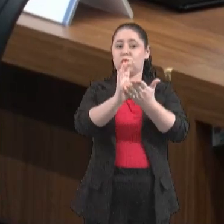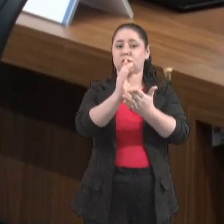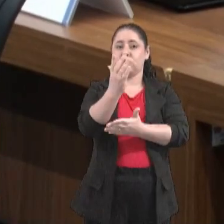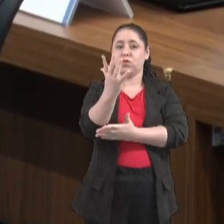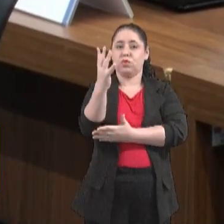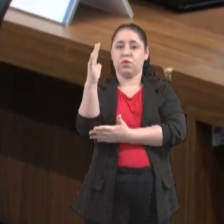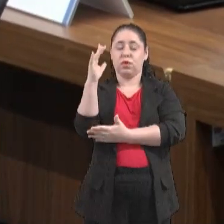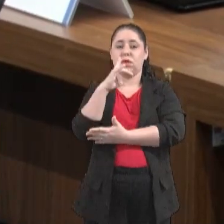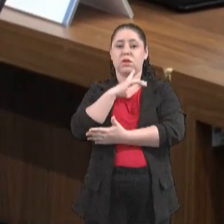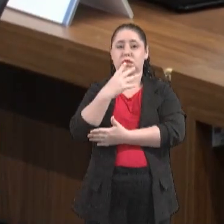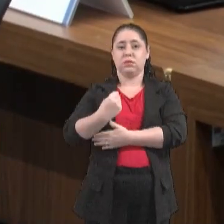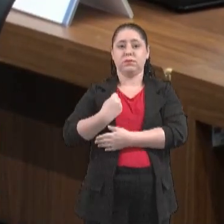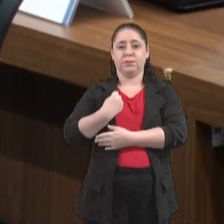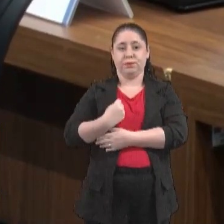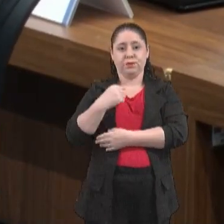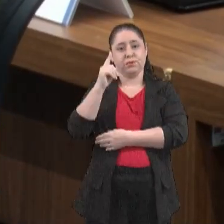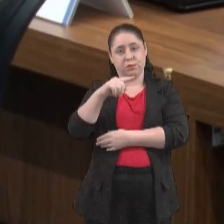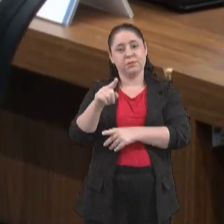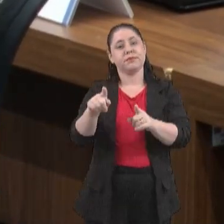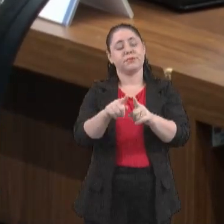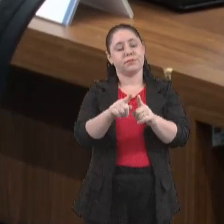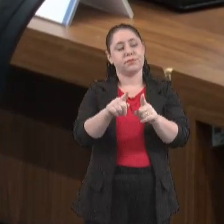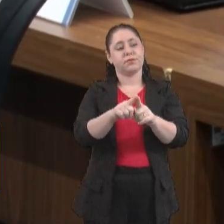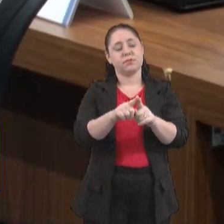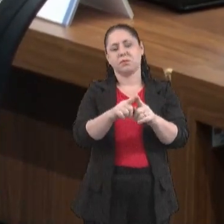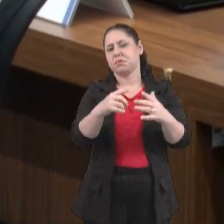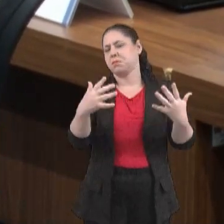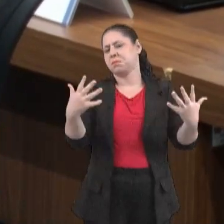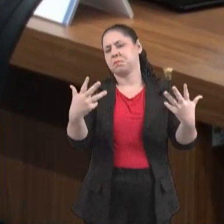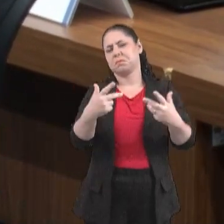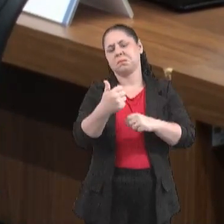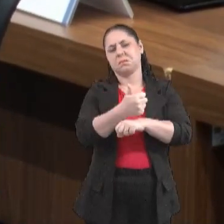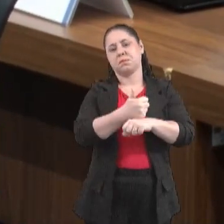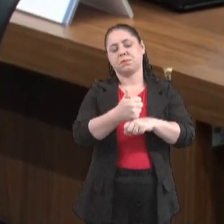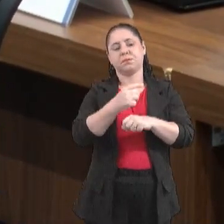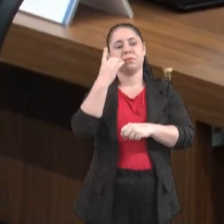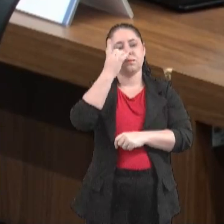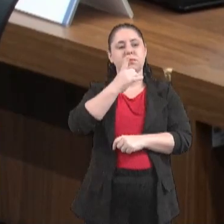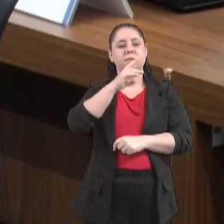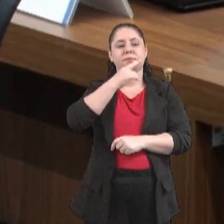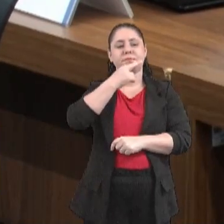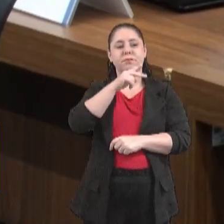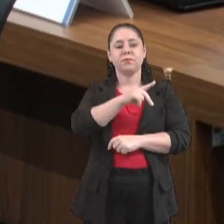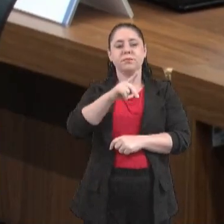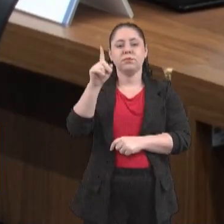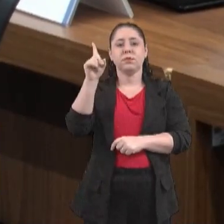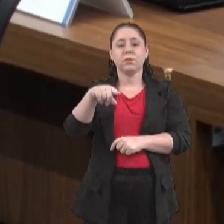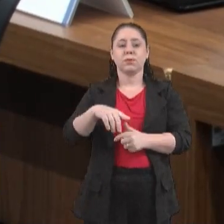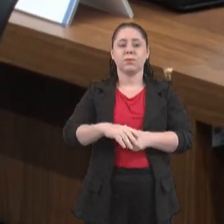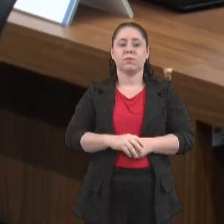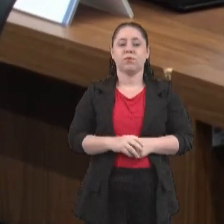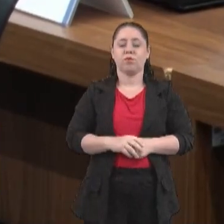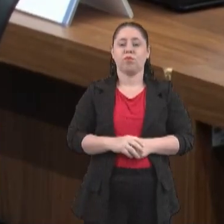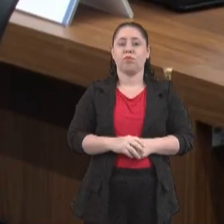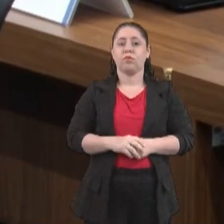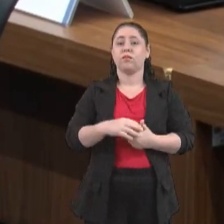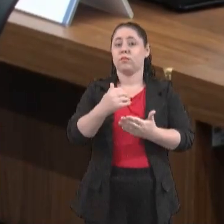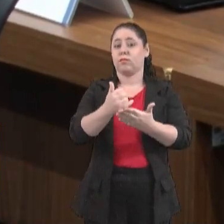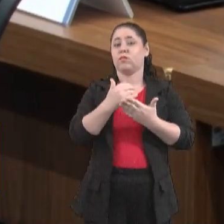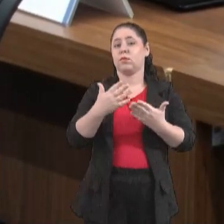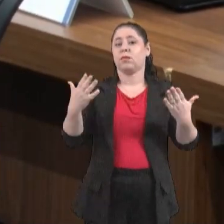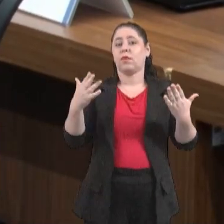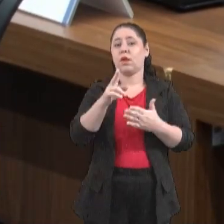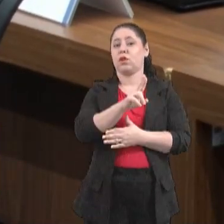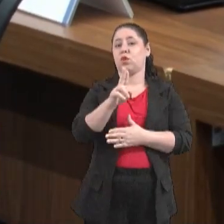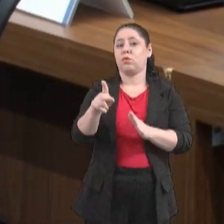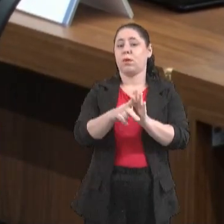Meio Ambiente que Vossa Excelência participa, que tem o brilhante deputado Renato Câmara como presidente, traga para cá, em nome